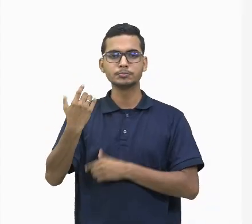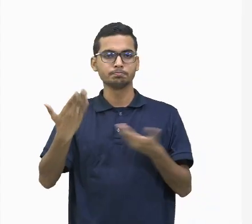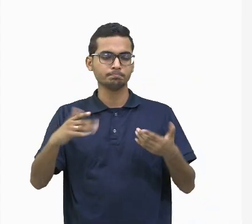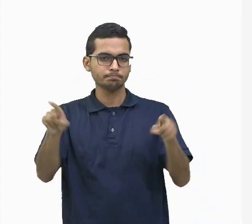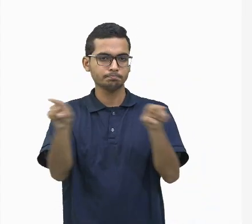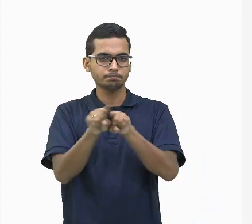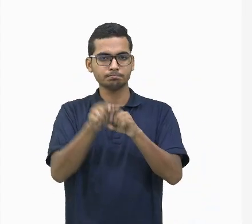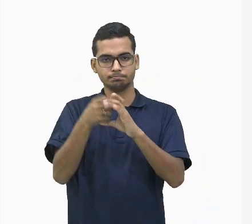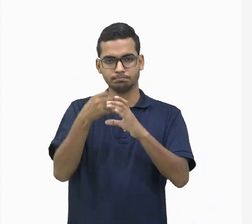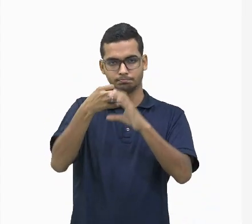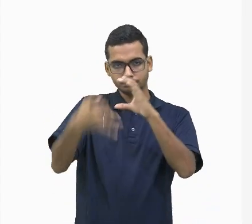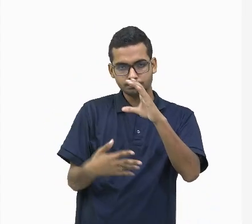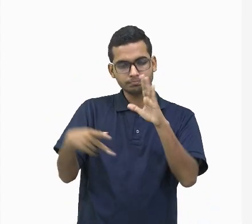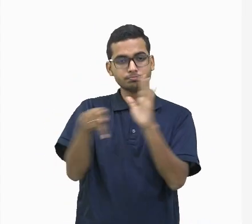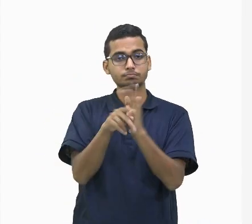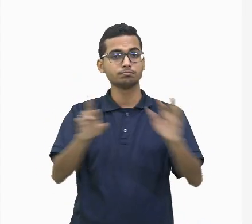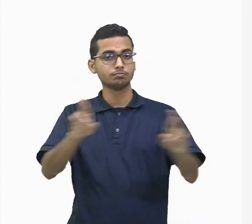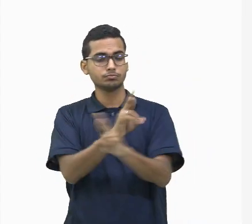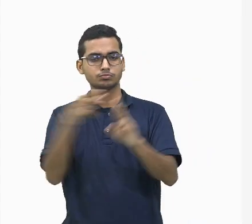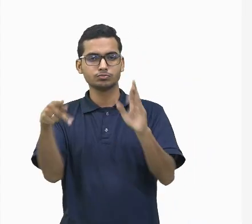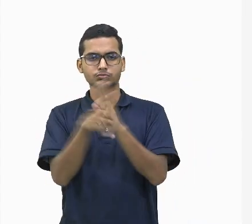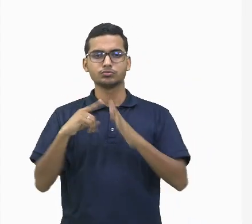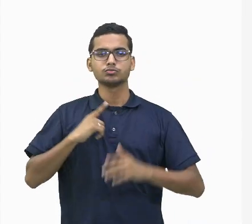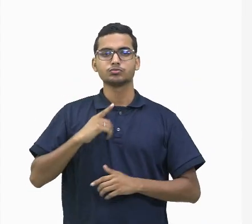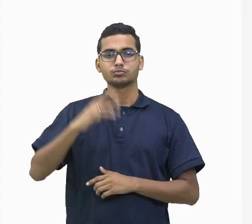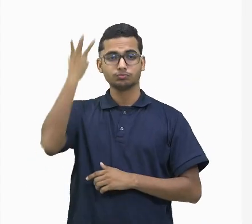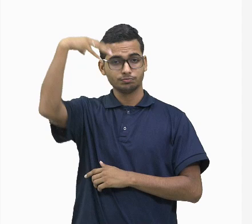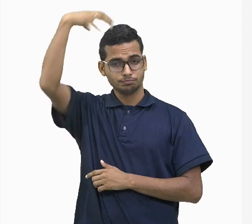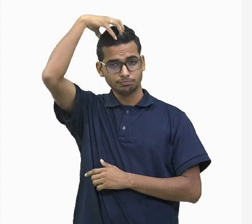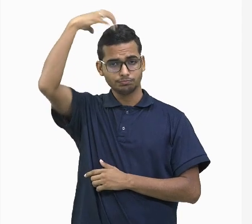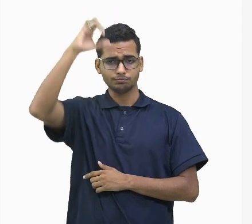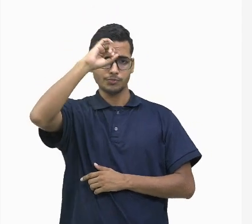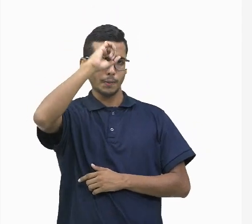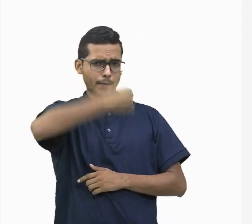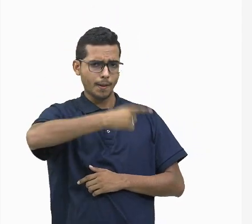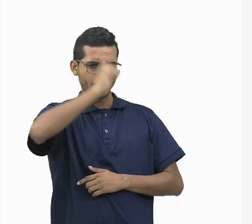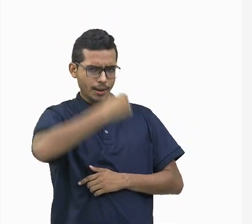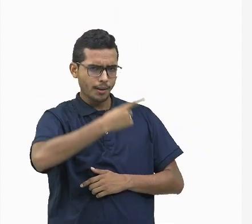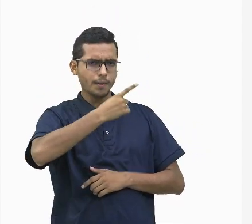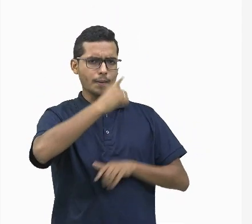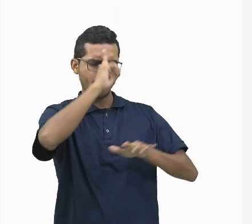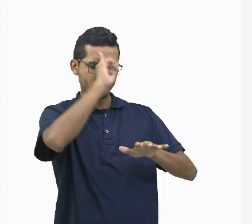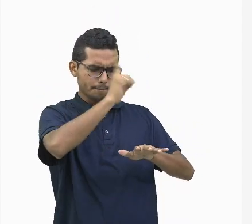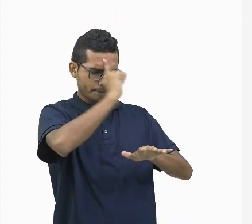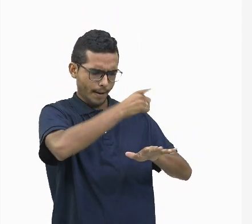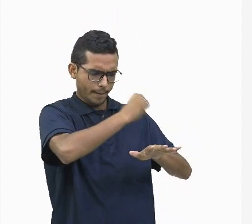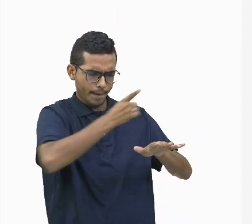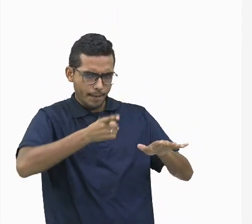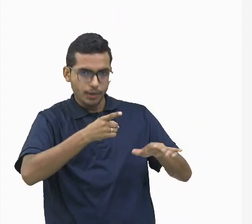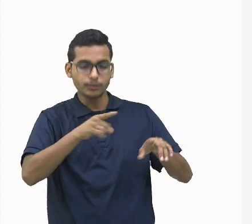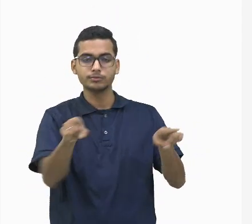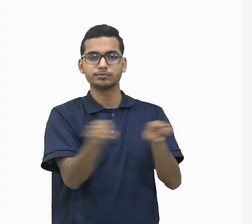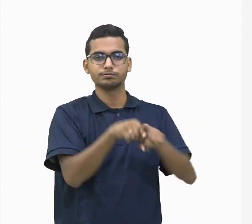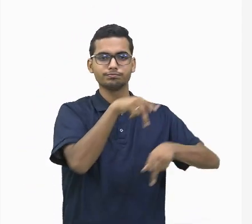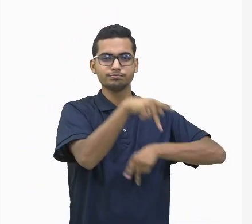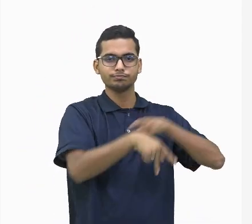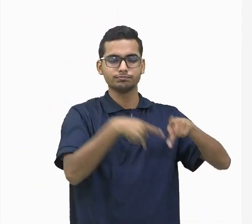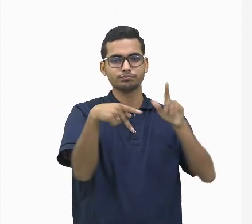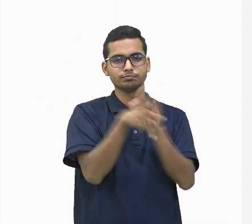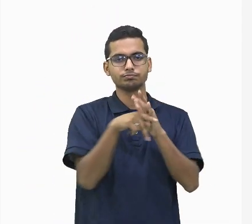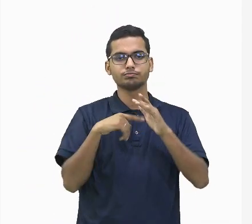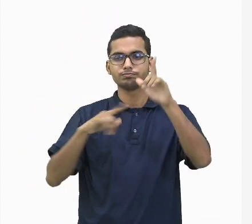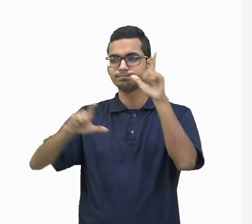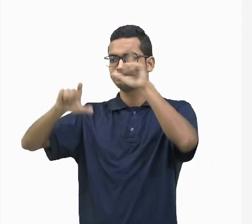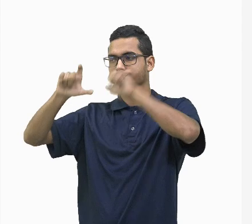de vassalagem e suzerania, que é justamente o que foi representado ali no nosso vídeo, né? Através dessa questão